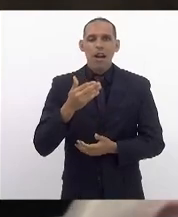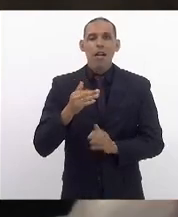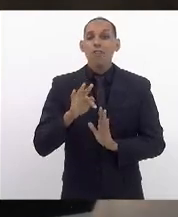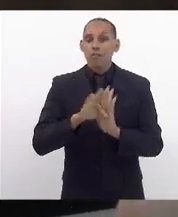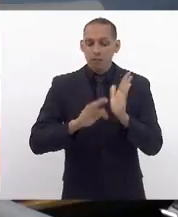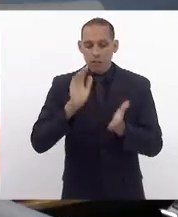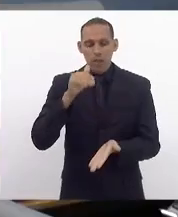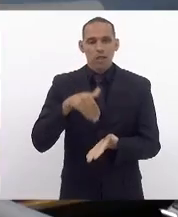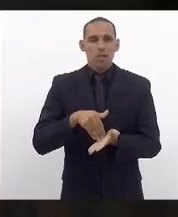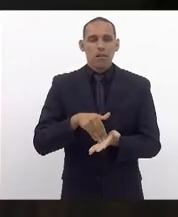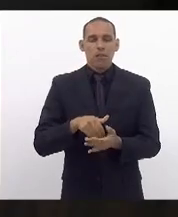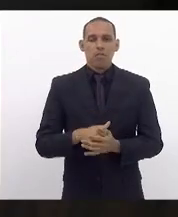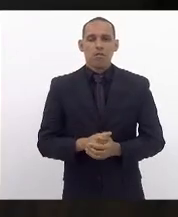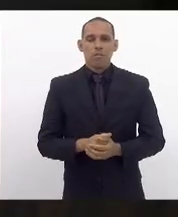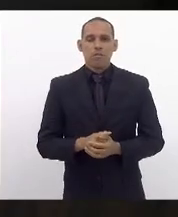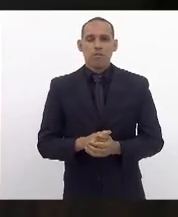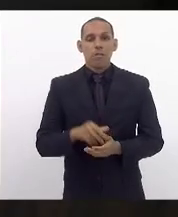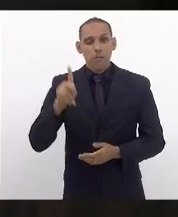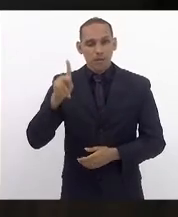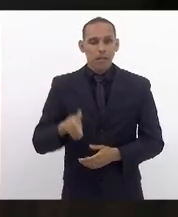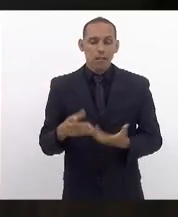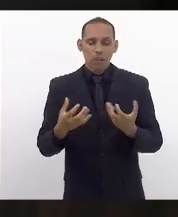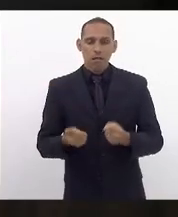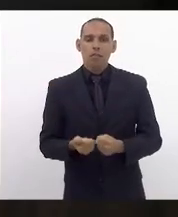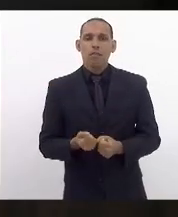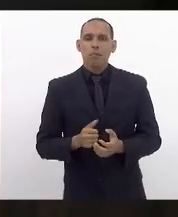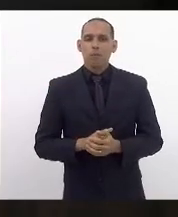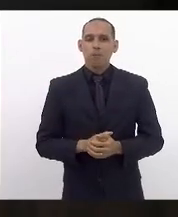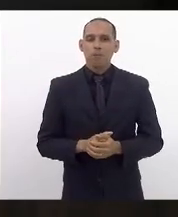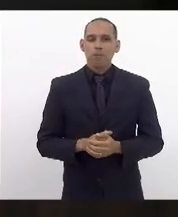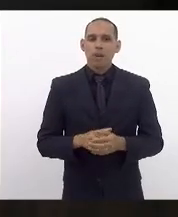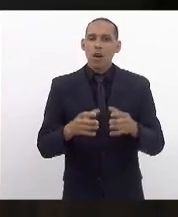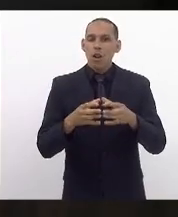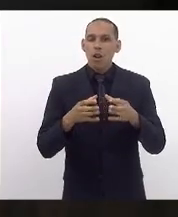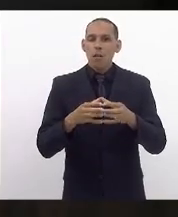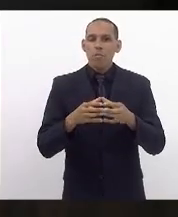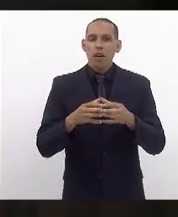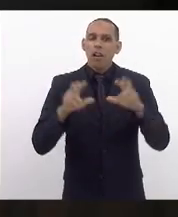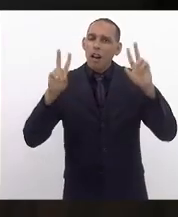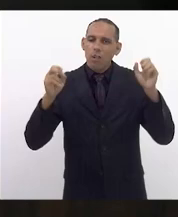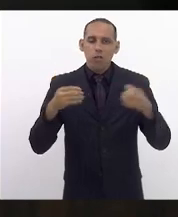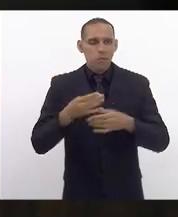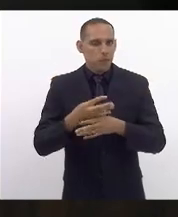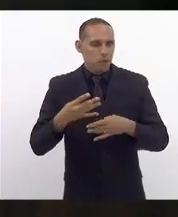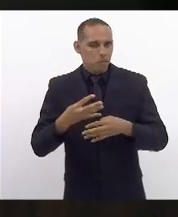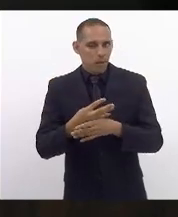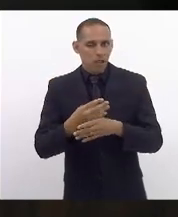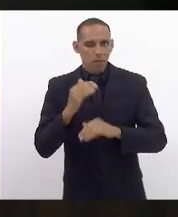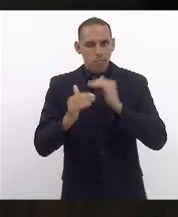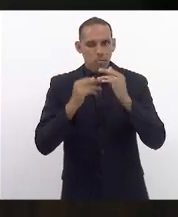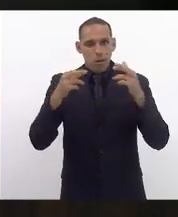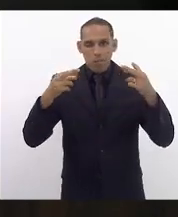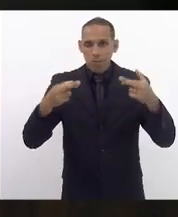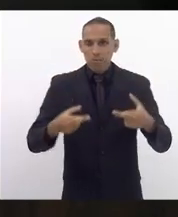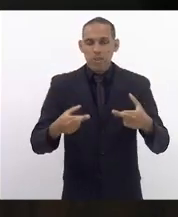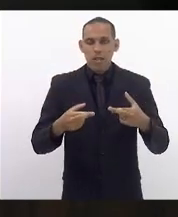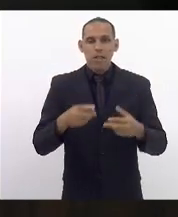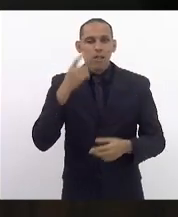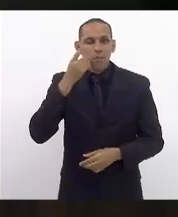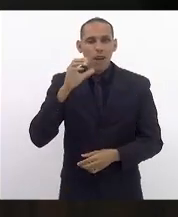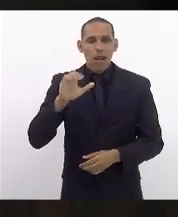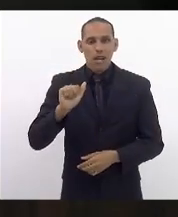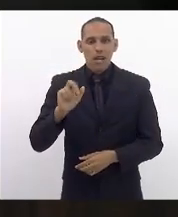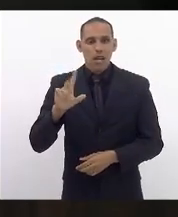redação. A presidência defere o pedido de Vossa Excelência. Pela Comissão de Assuntos Municipais e Desenvolvimentos Regionais, deputado Carlos